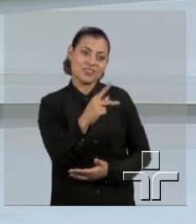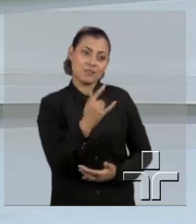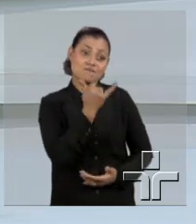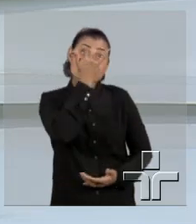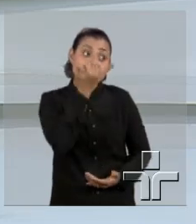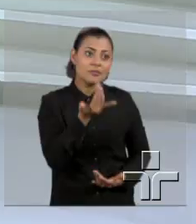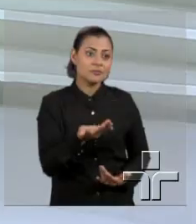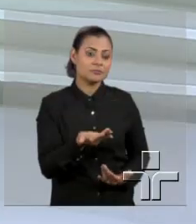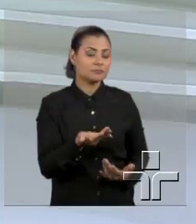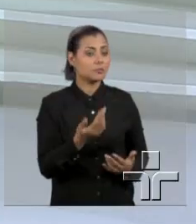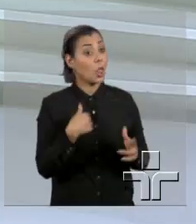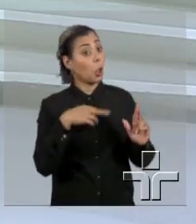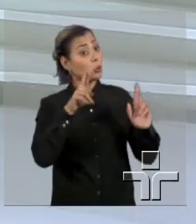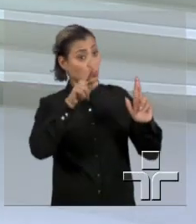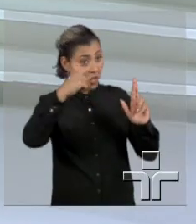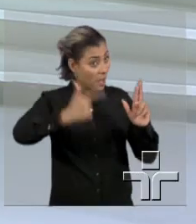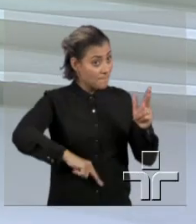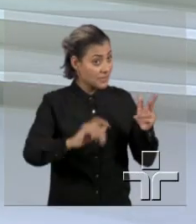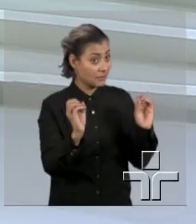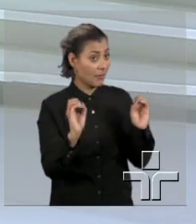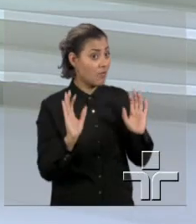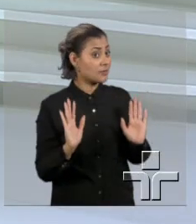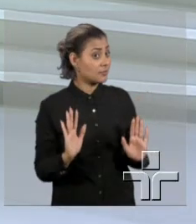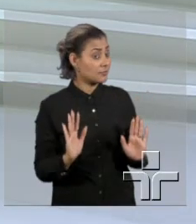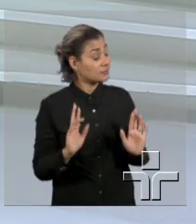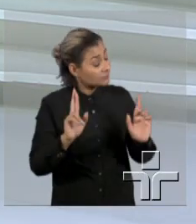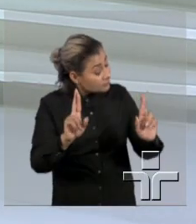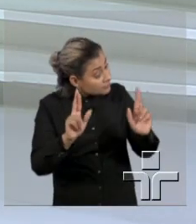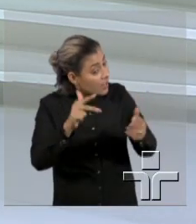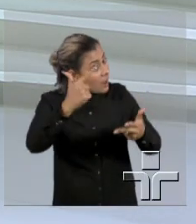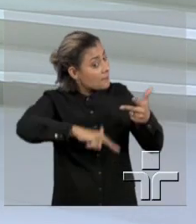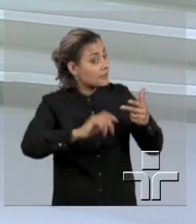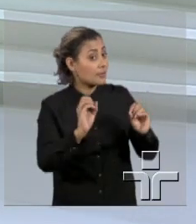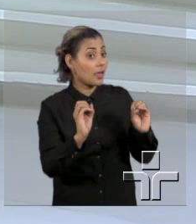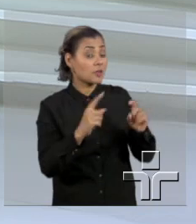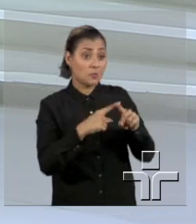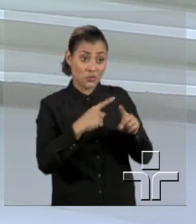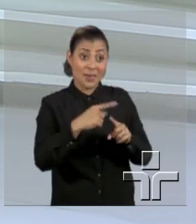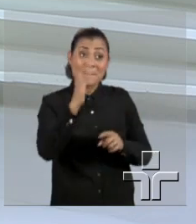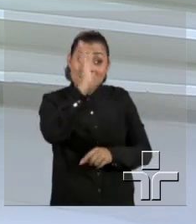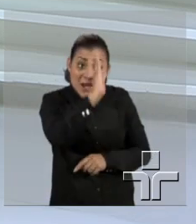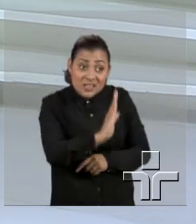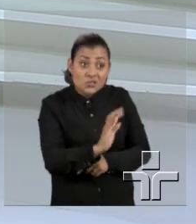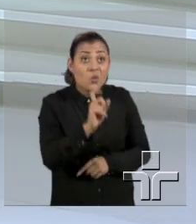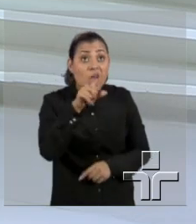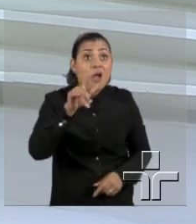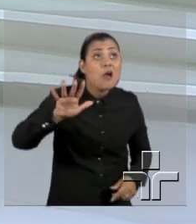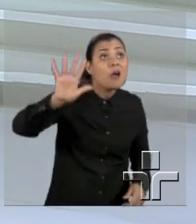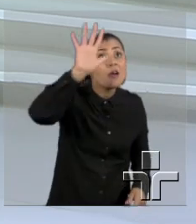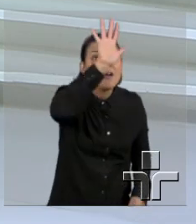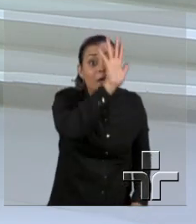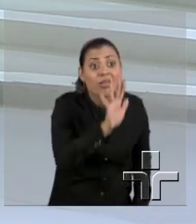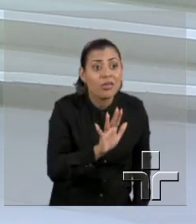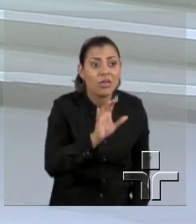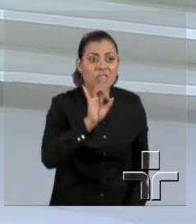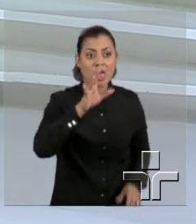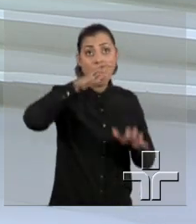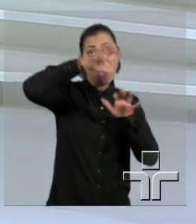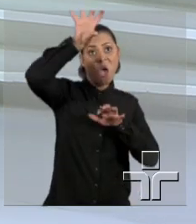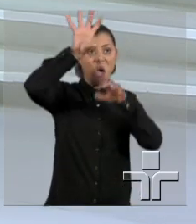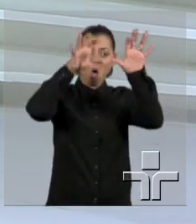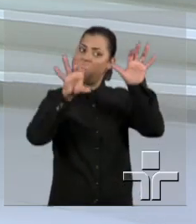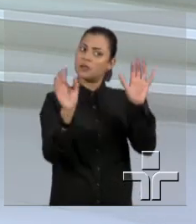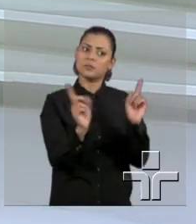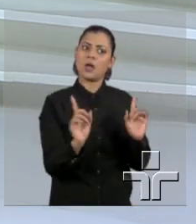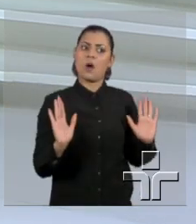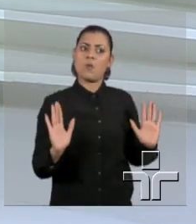Espero que não se repita, porque o Brasil é um todo, não é? Íntegro, compacto,